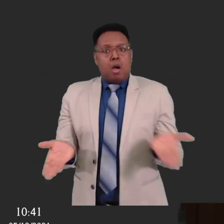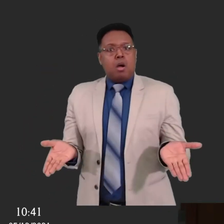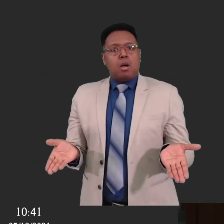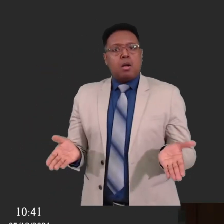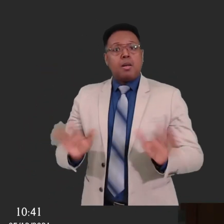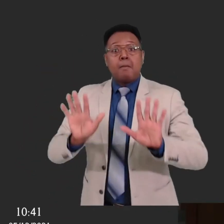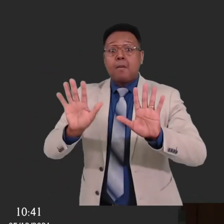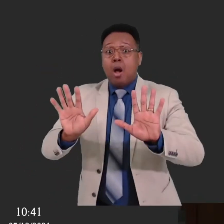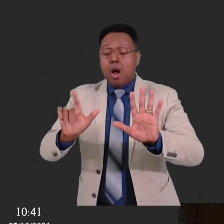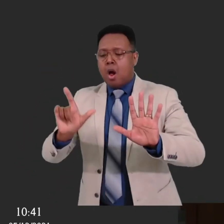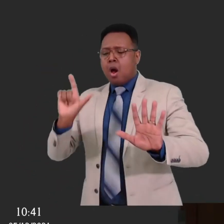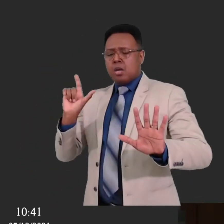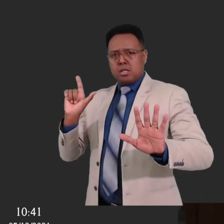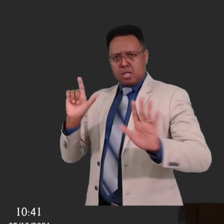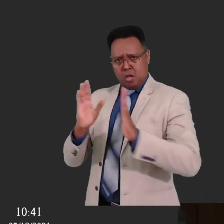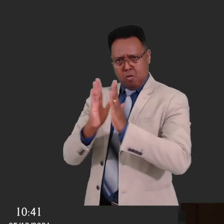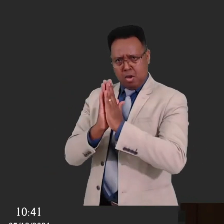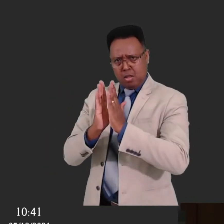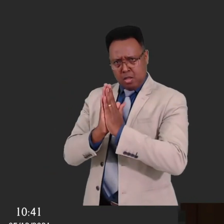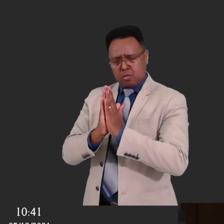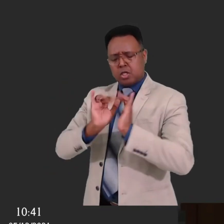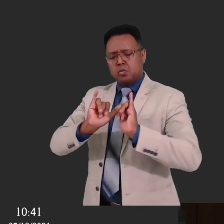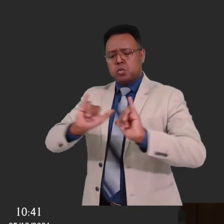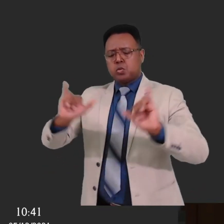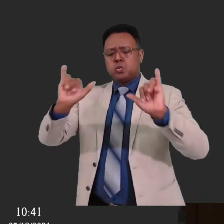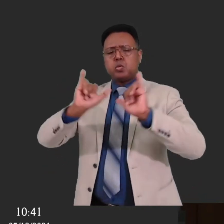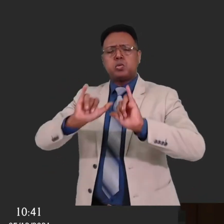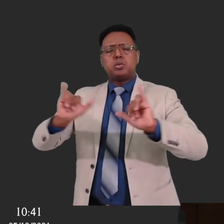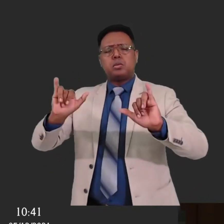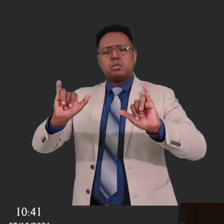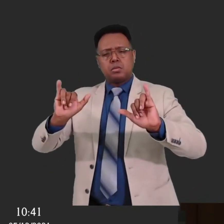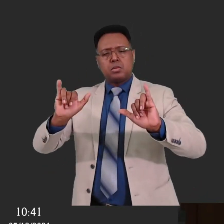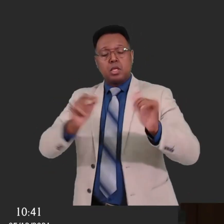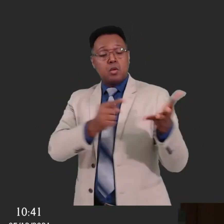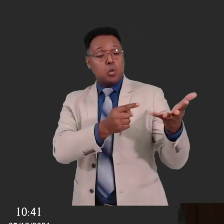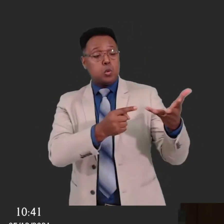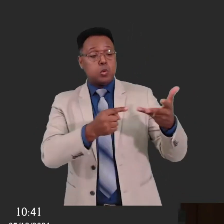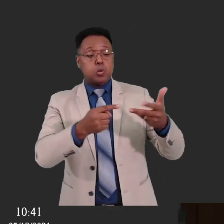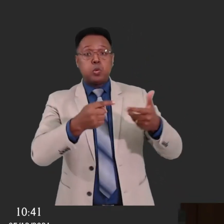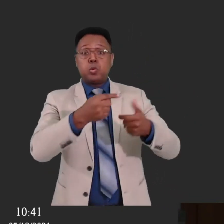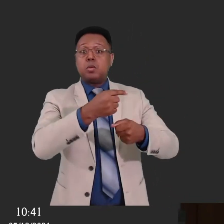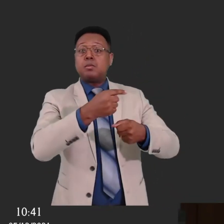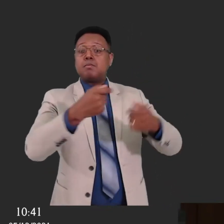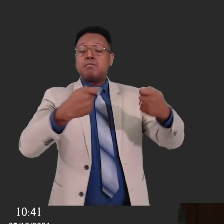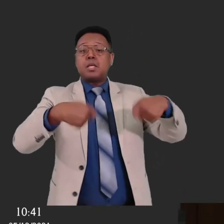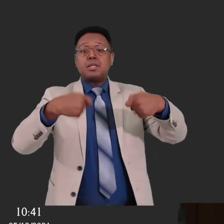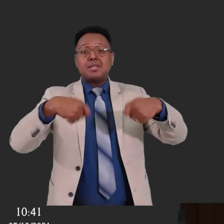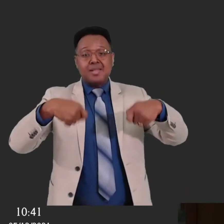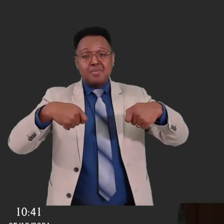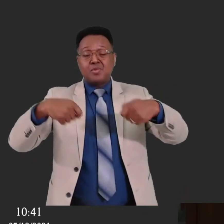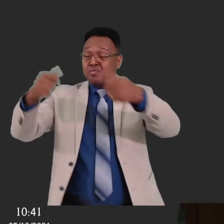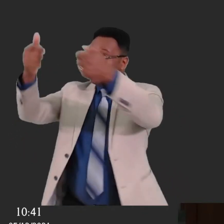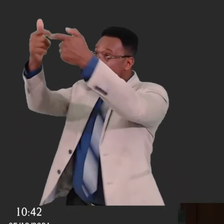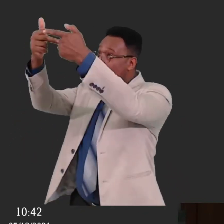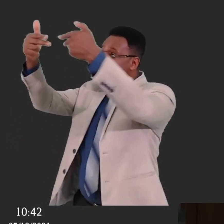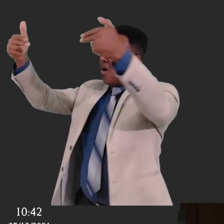de falar das necessidades que temos do revestimento daquilo que é de Deus para que nós não venhamos